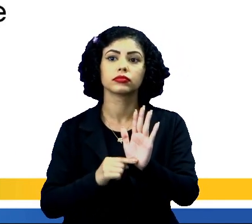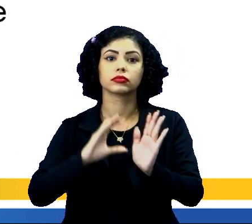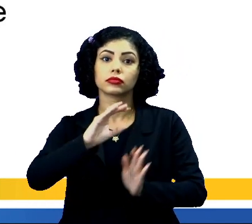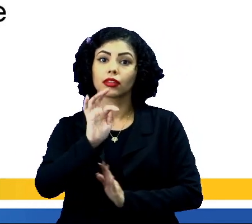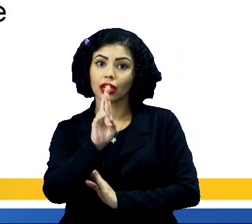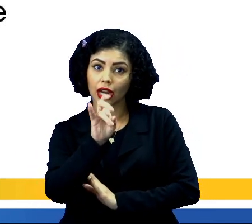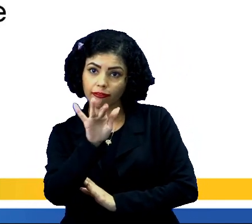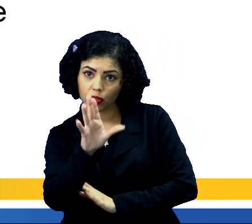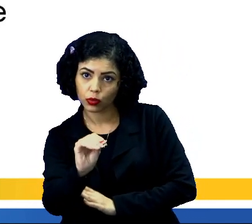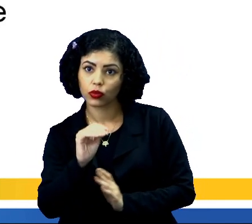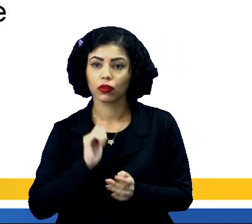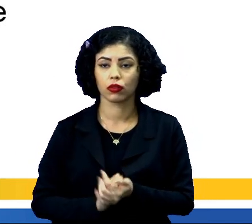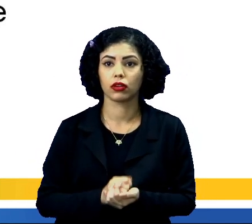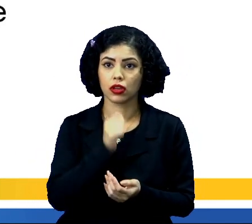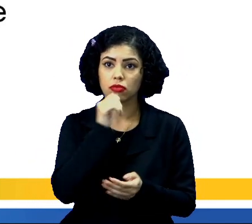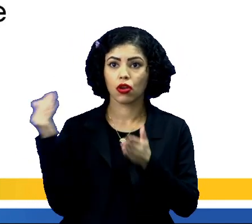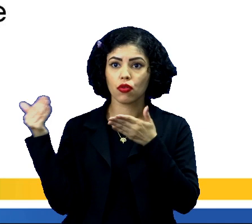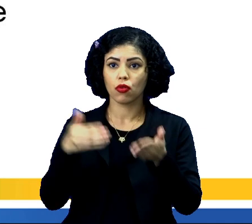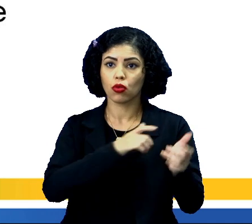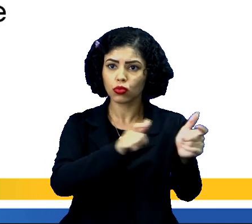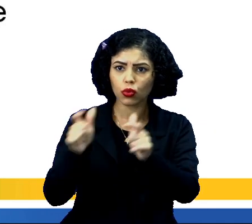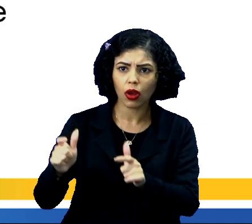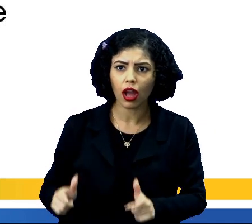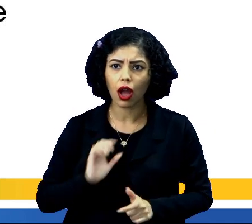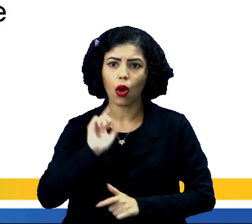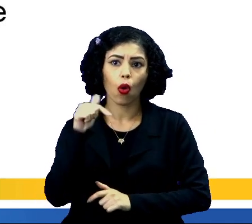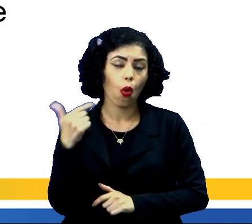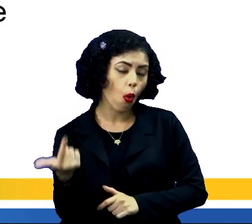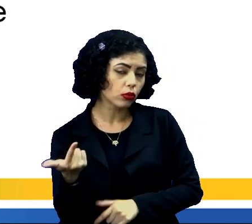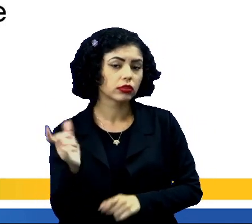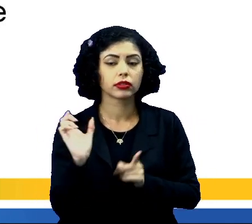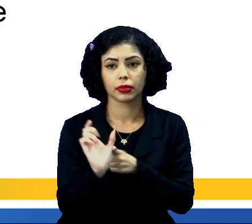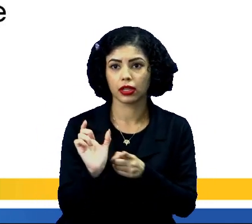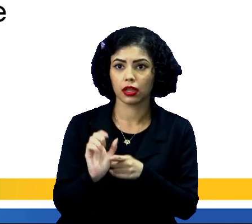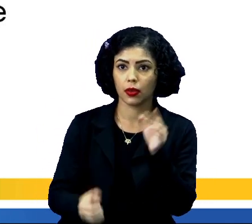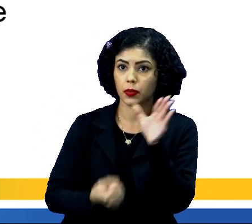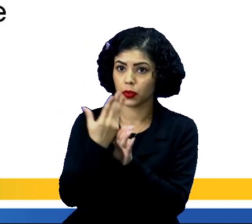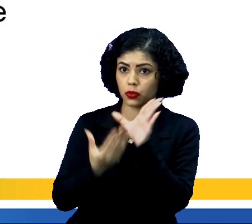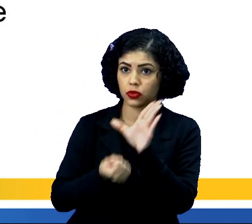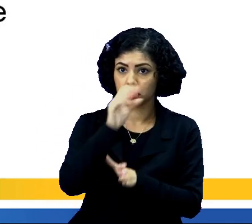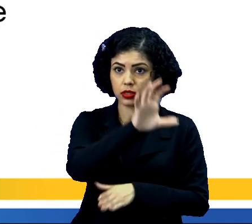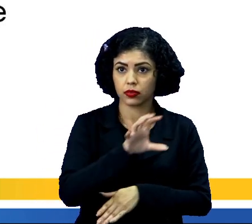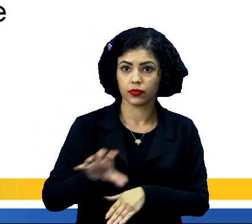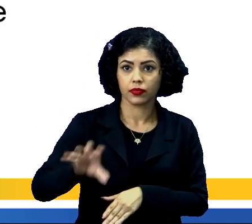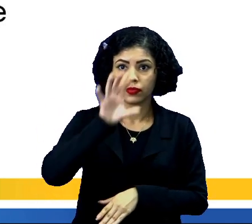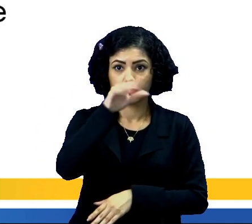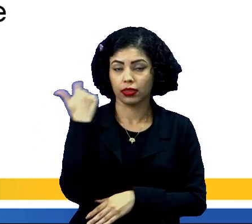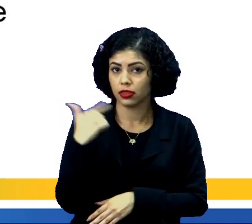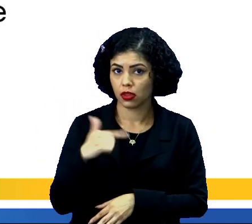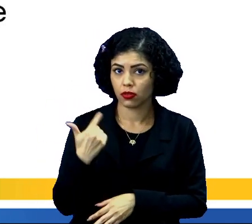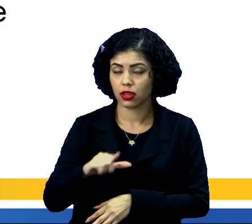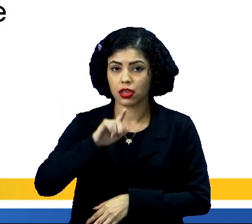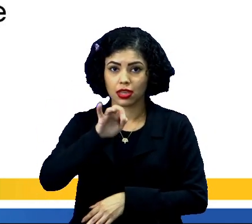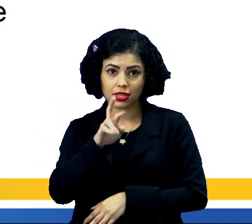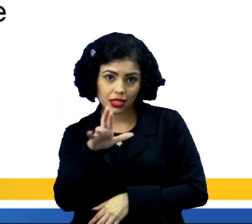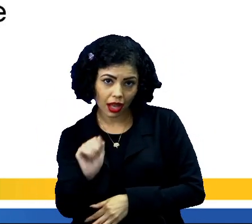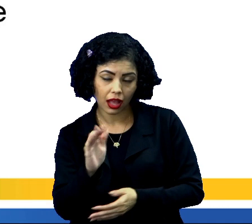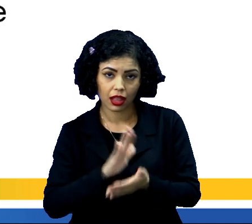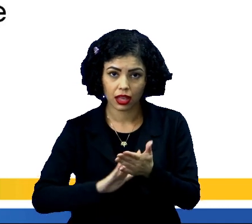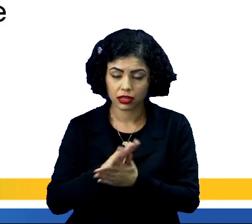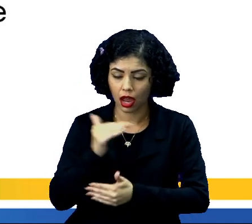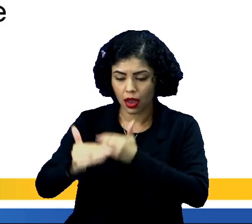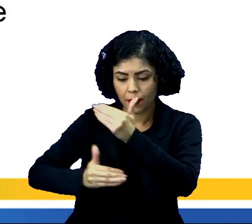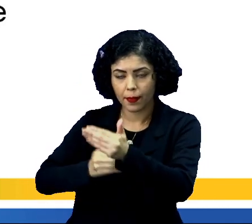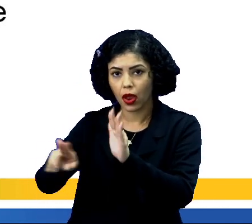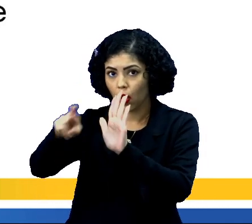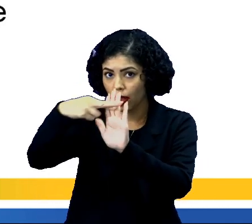esboço cartográfico de uma determinada área, ou, em outras palavras, um mapa produzido sem escala e sem os